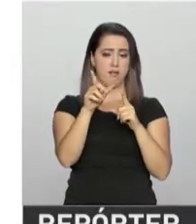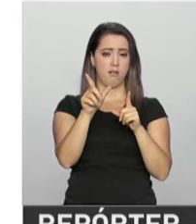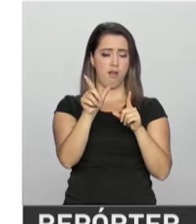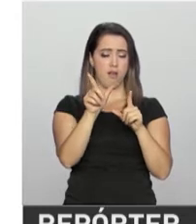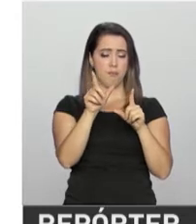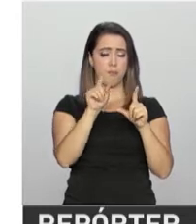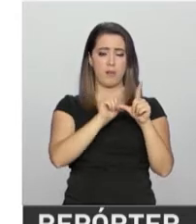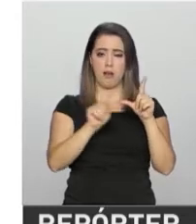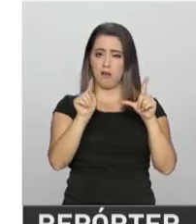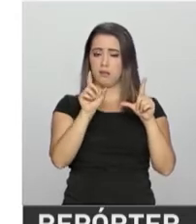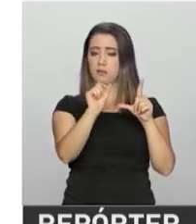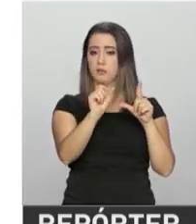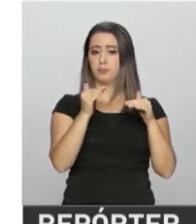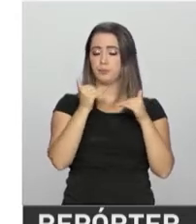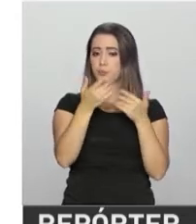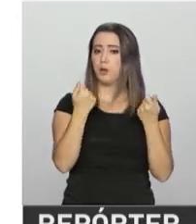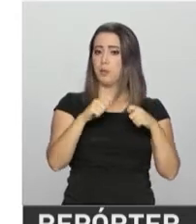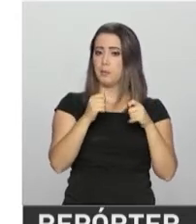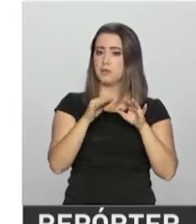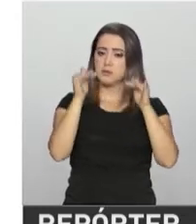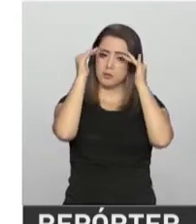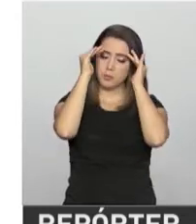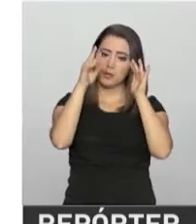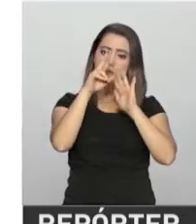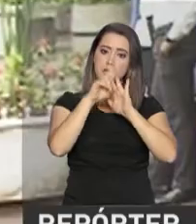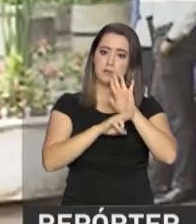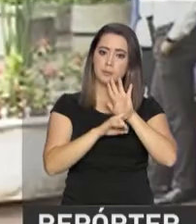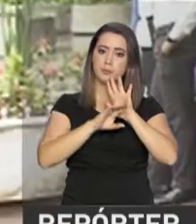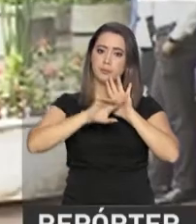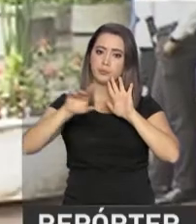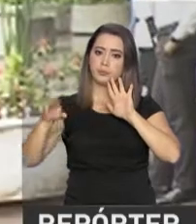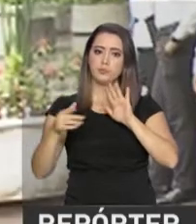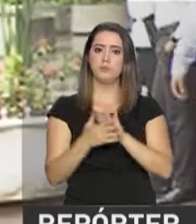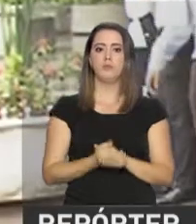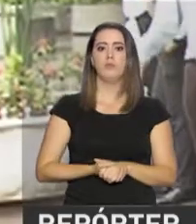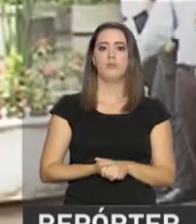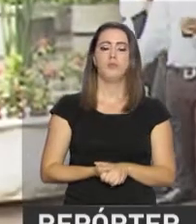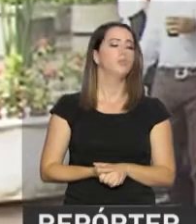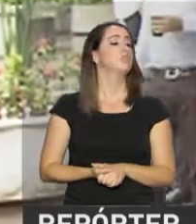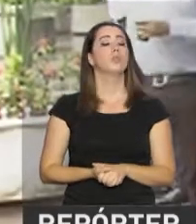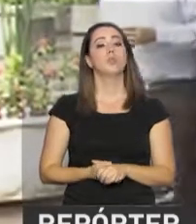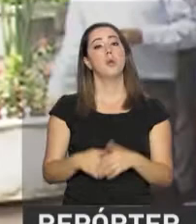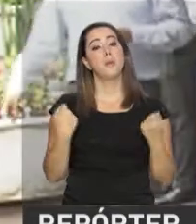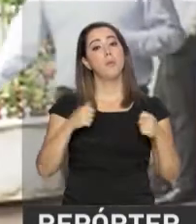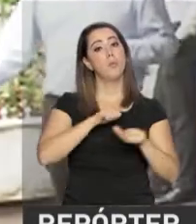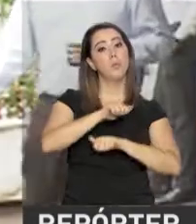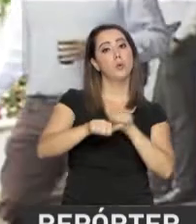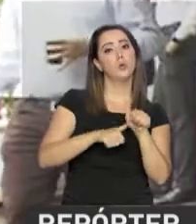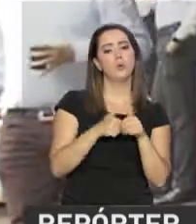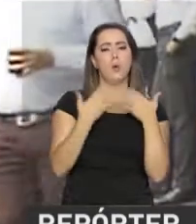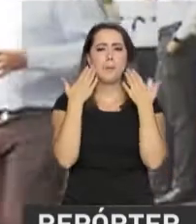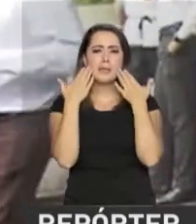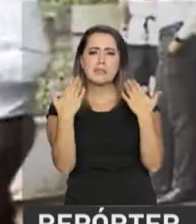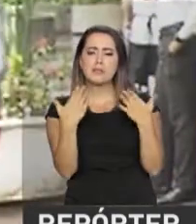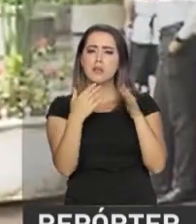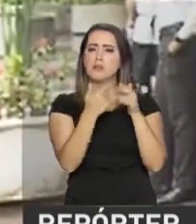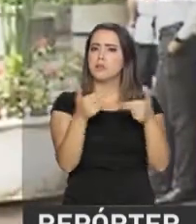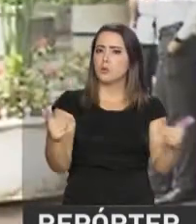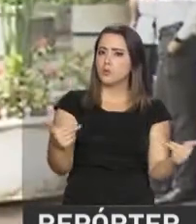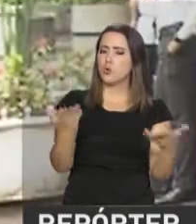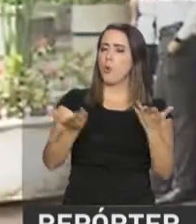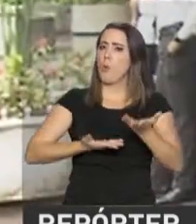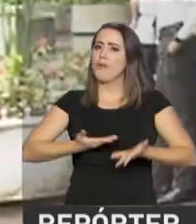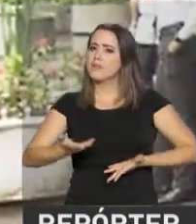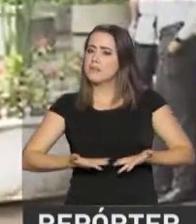serviços na internet vai ter de seguir estas normas estas mudanças na forma de apresentar produtos preços e serviços no